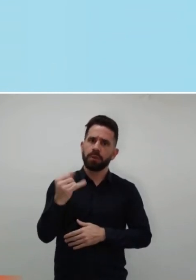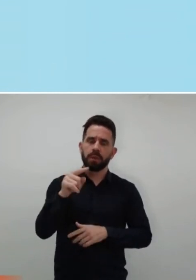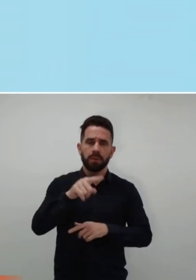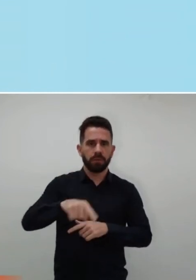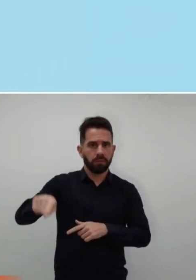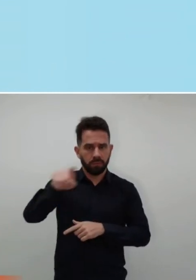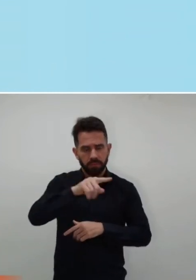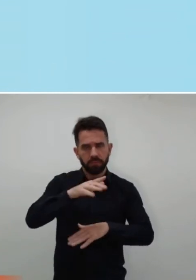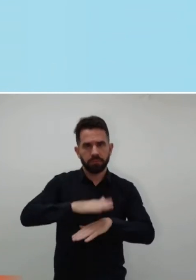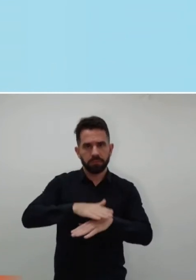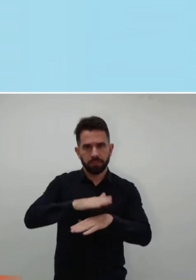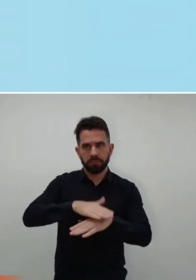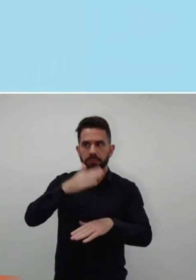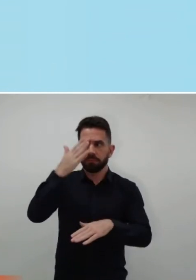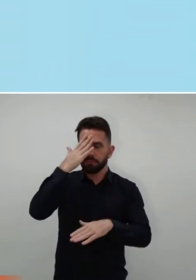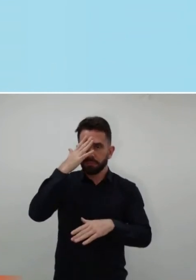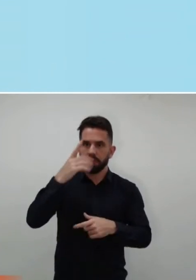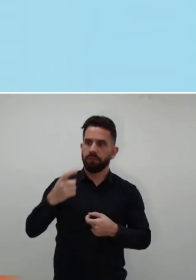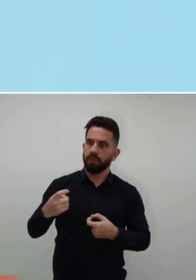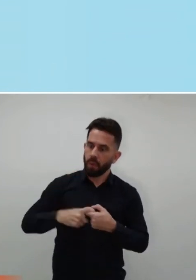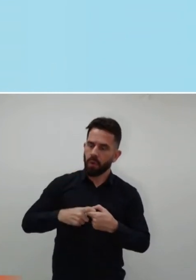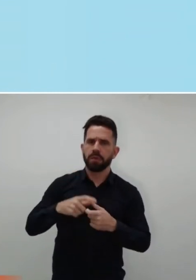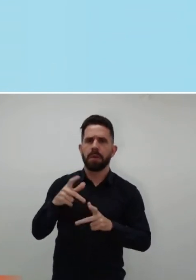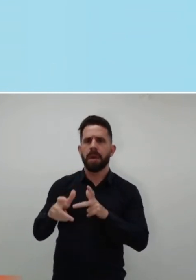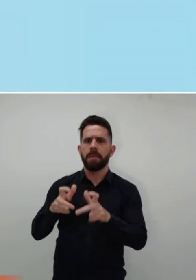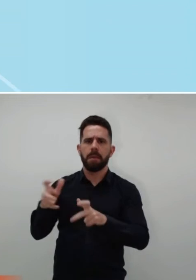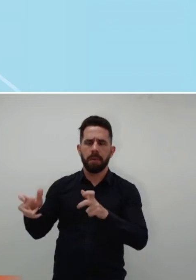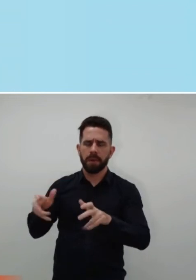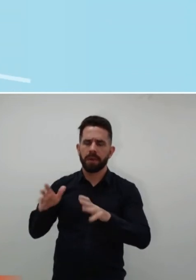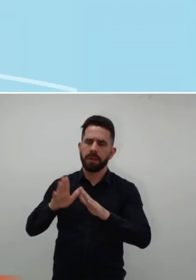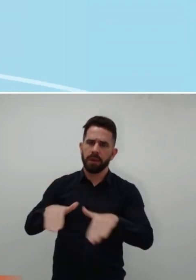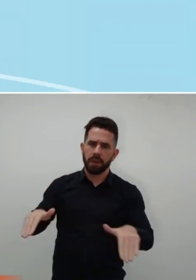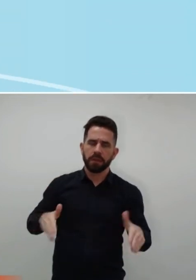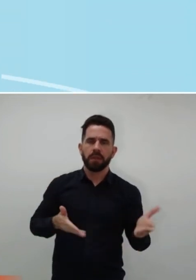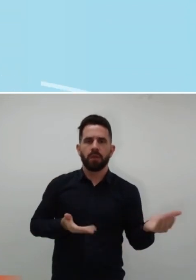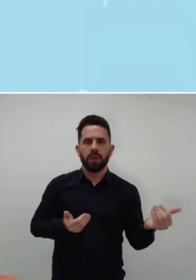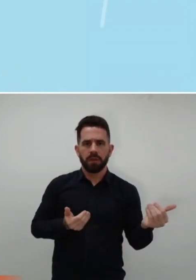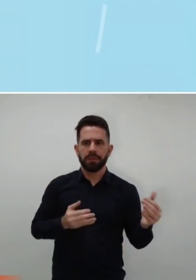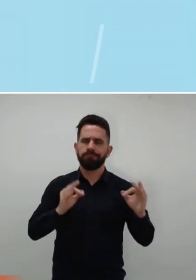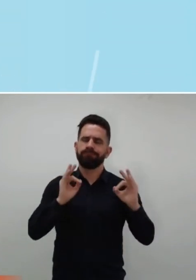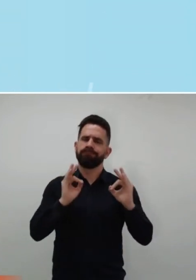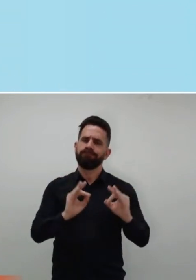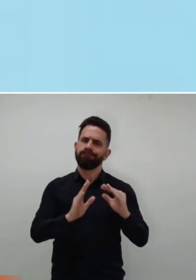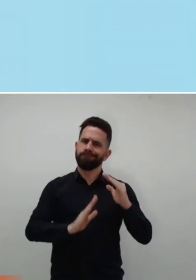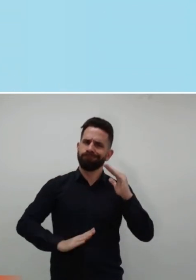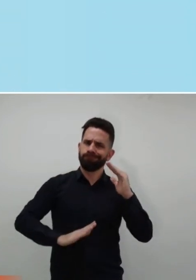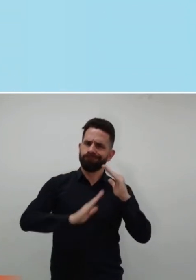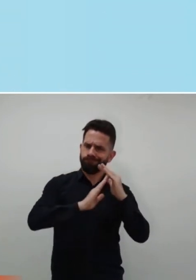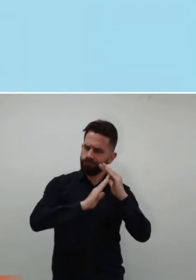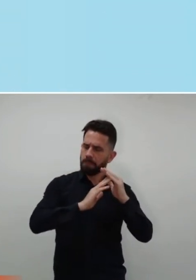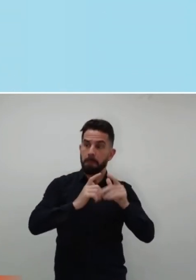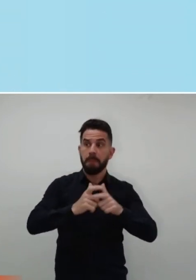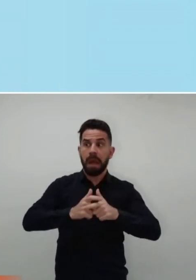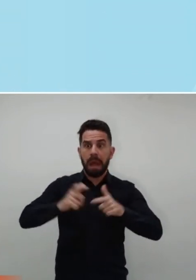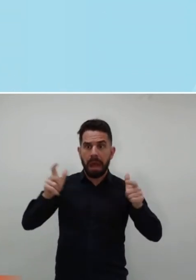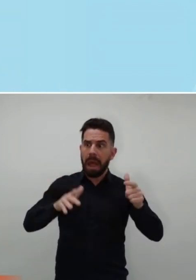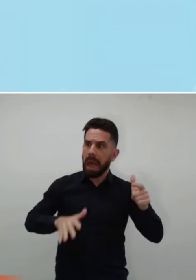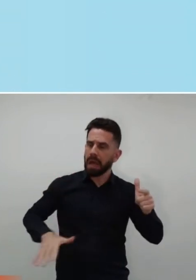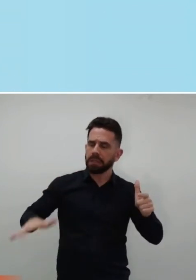gente retome a vacinação de crianças e adolescentes, atinja as metas esperadas e evite